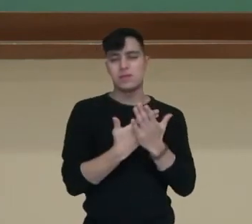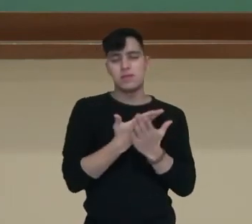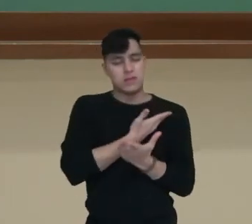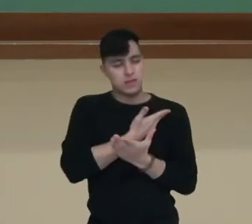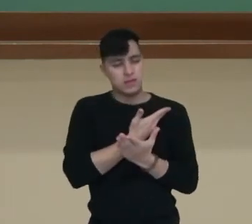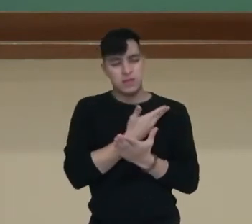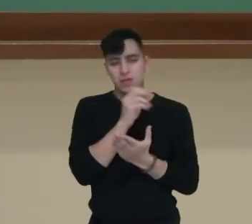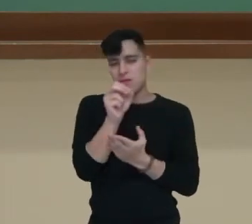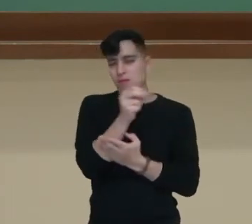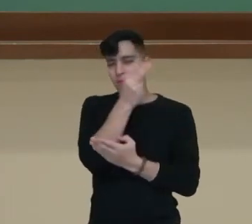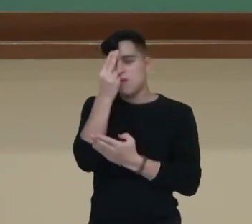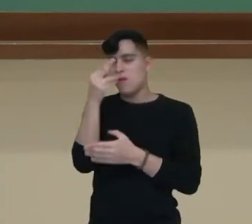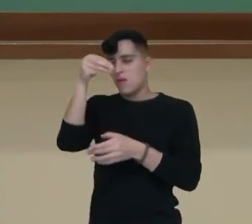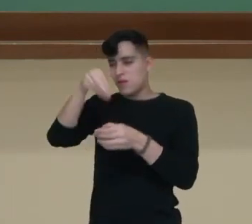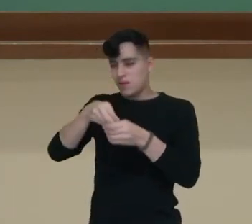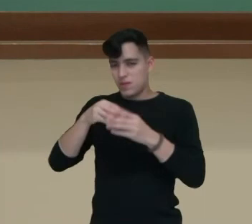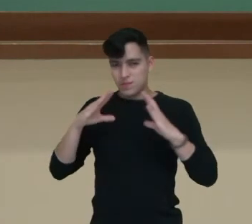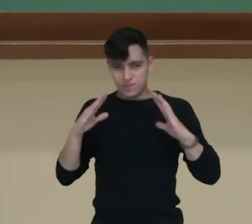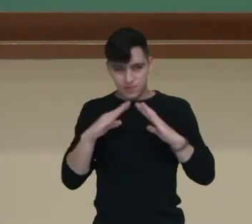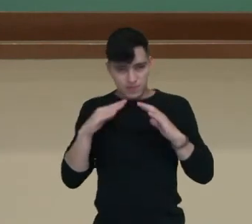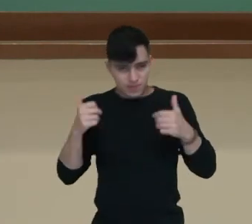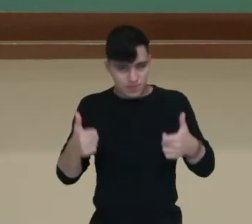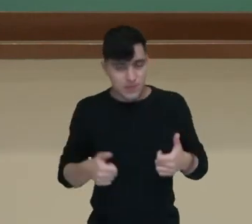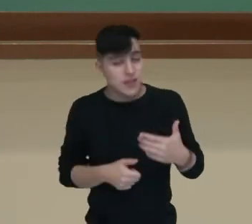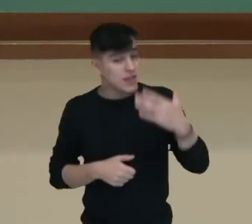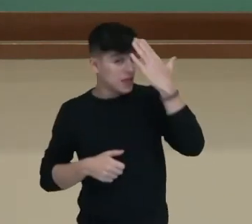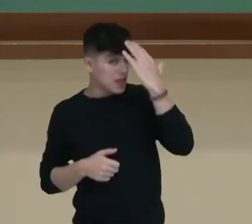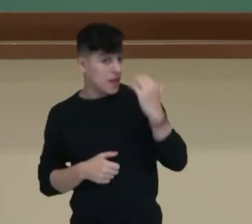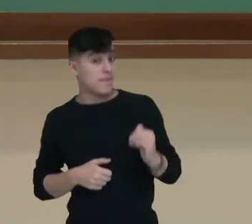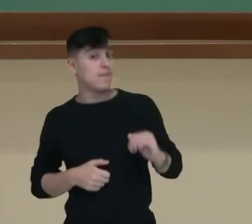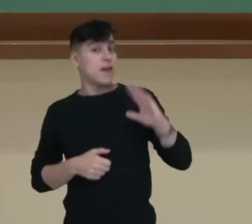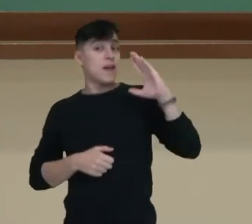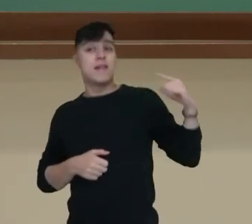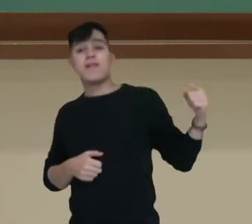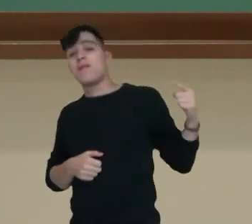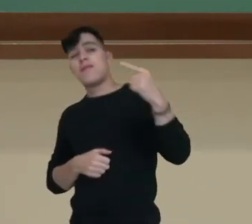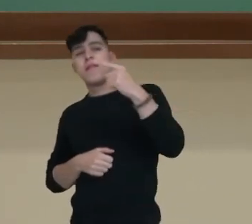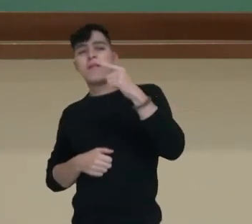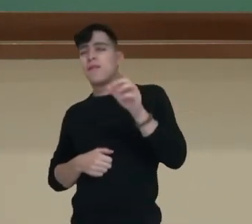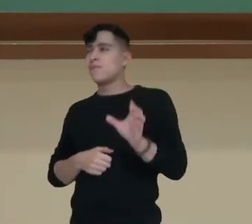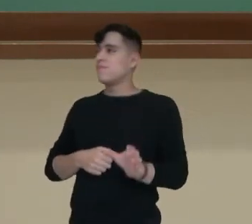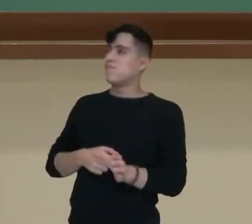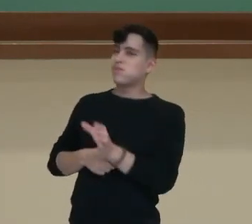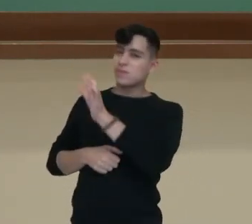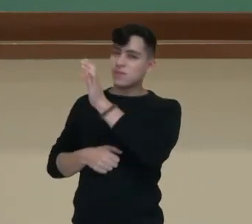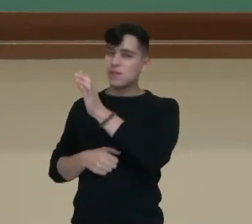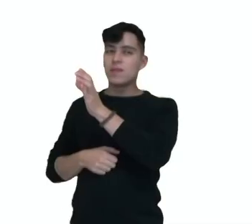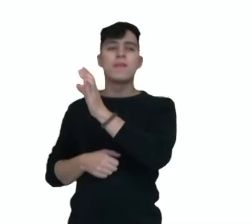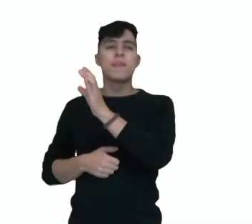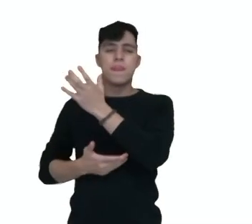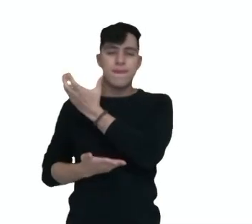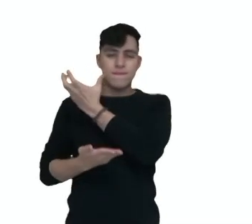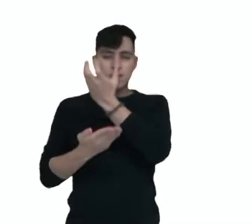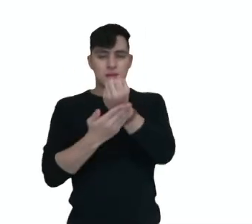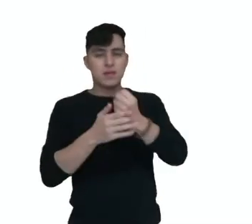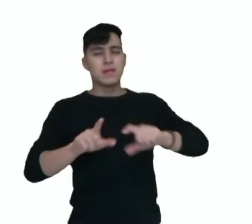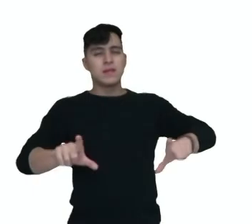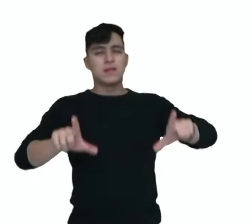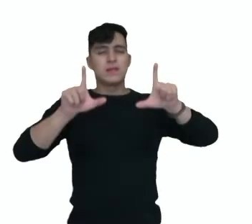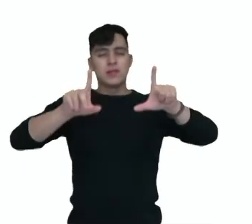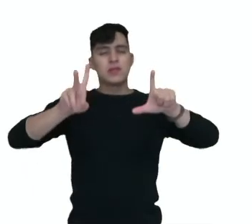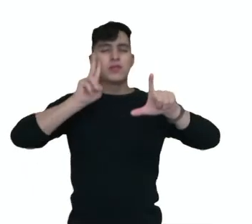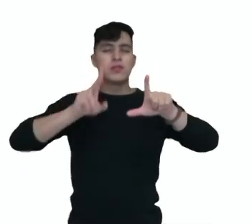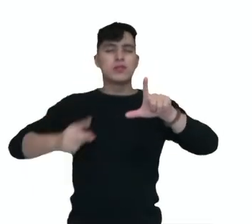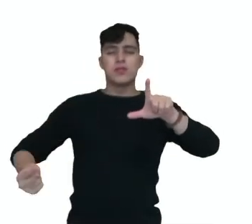na sua casa. Saiba mais, aqui também você vai acessar o QR Code e lá você vai ter História das